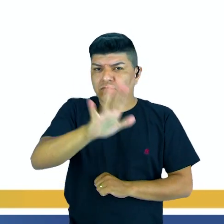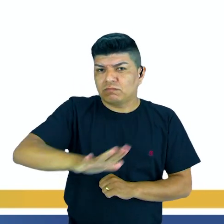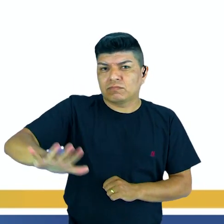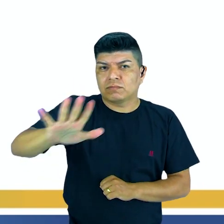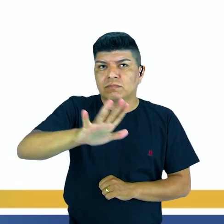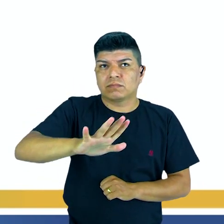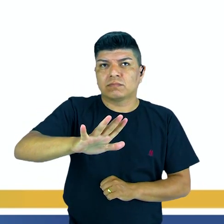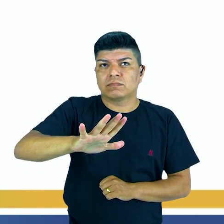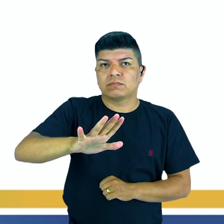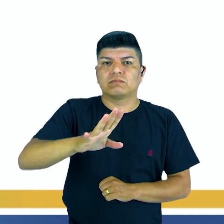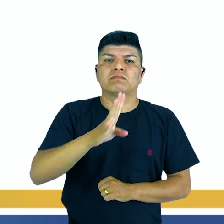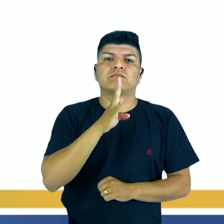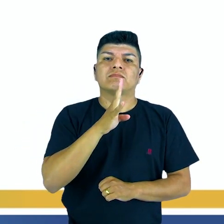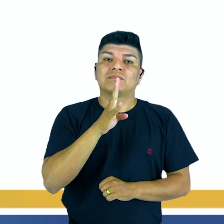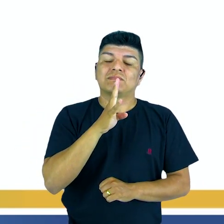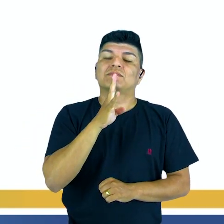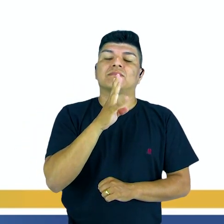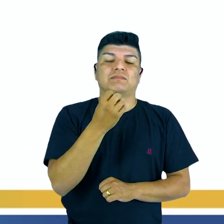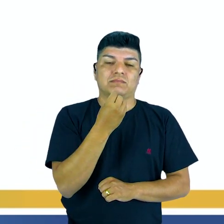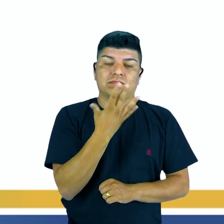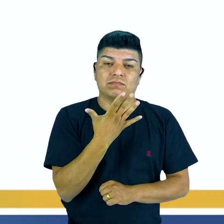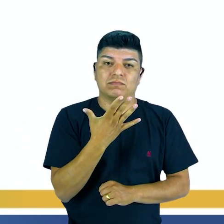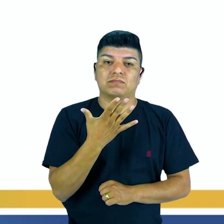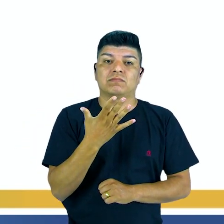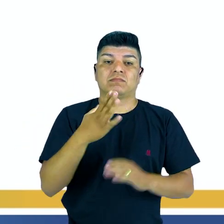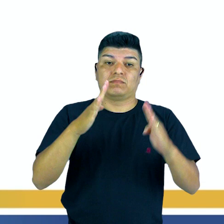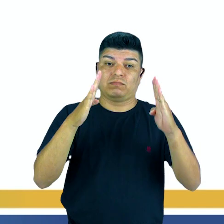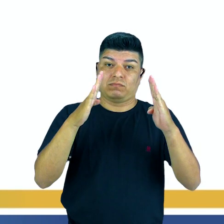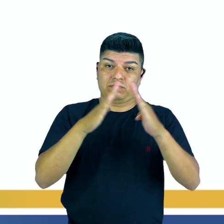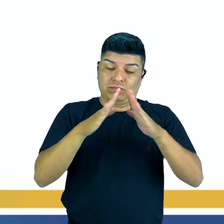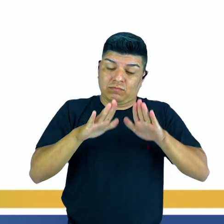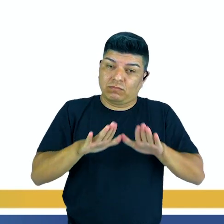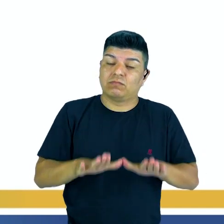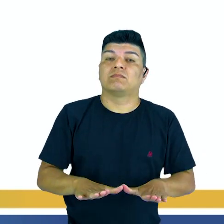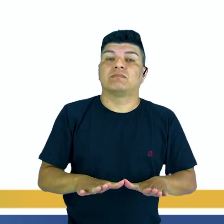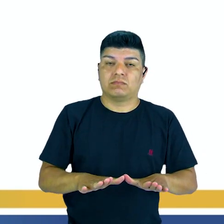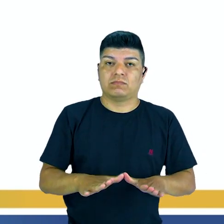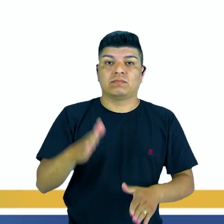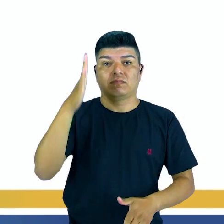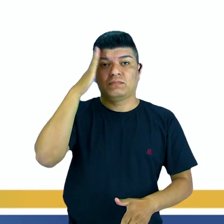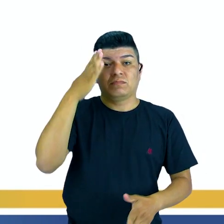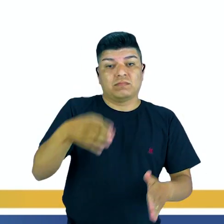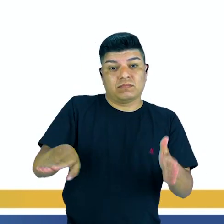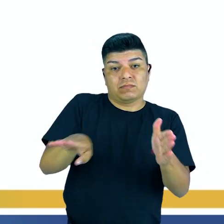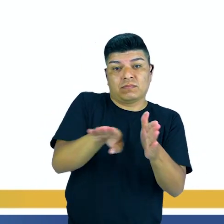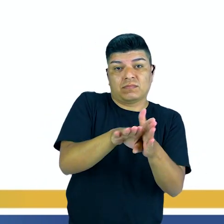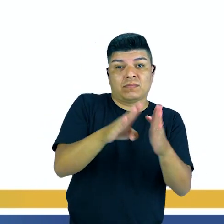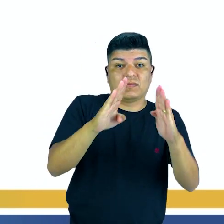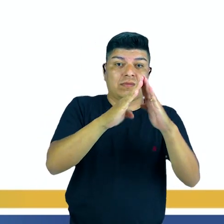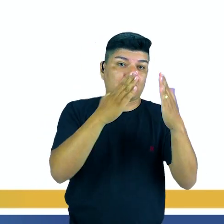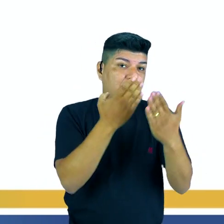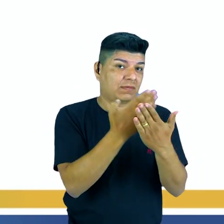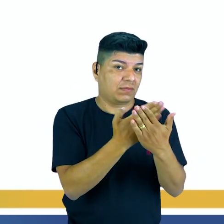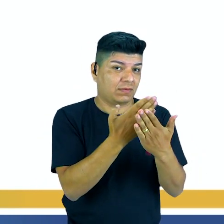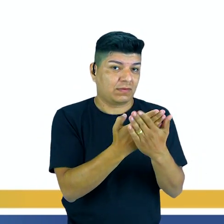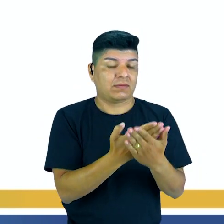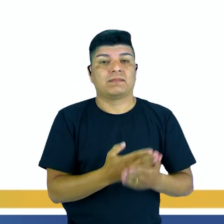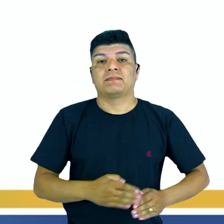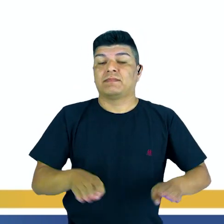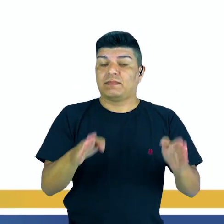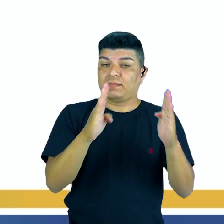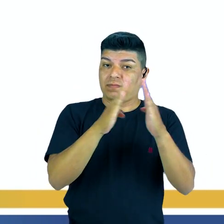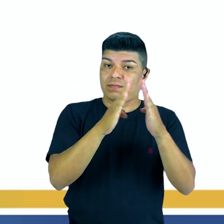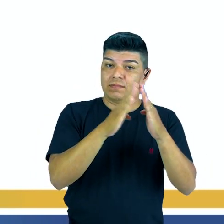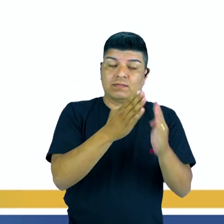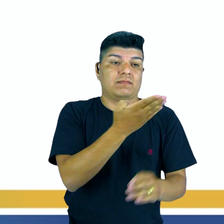nós conhecemos bem o lugar onde moramos, sabemos como chegar à escola, à casa de um vizinho ou